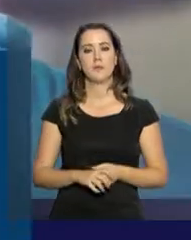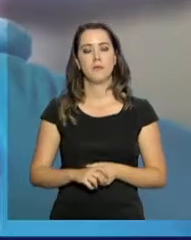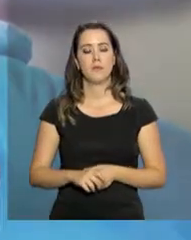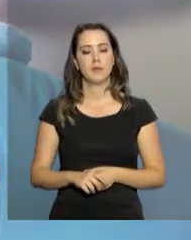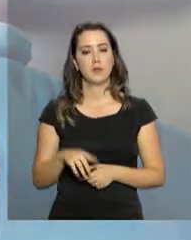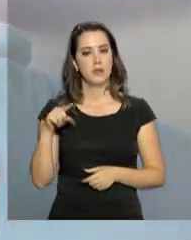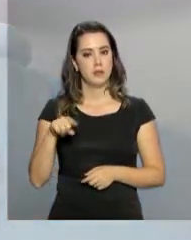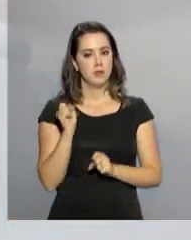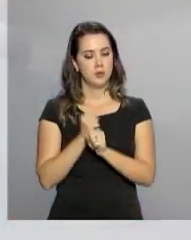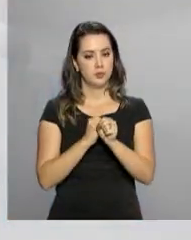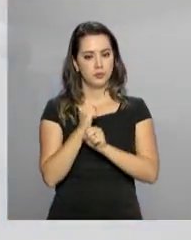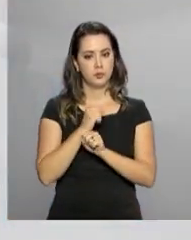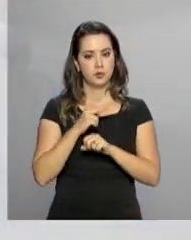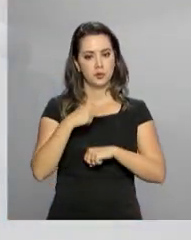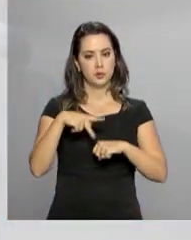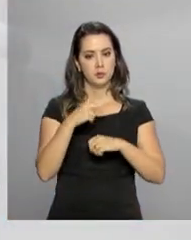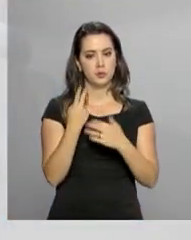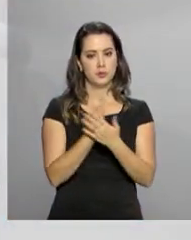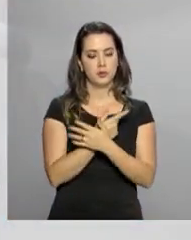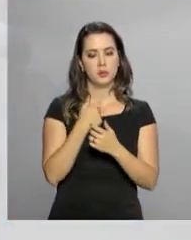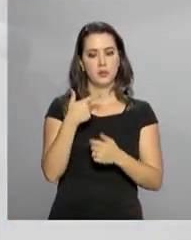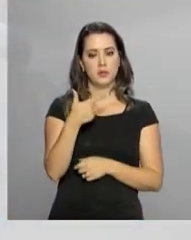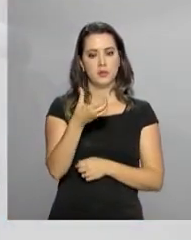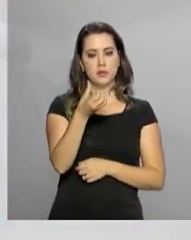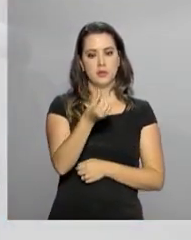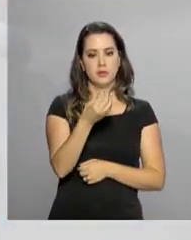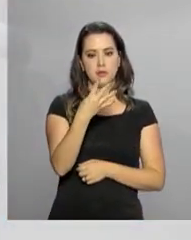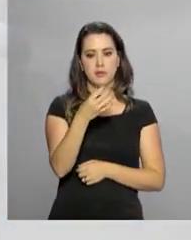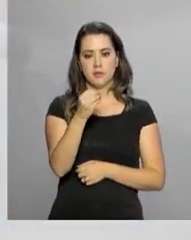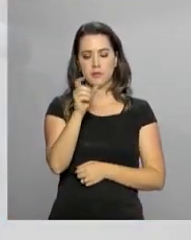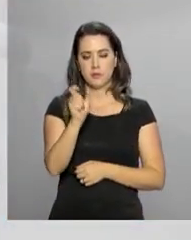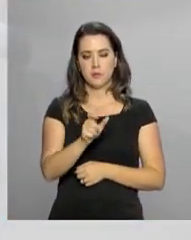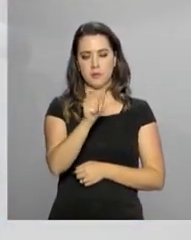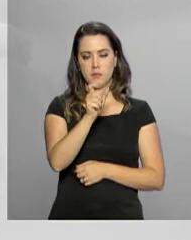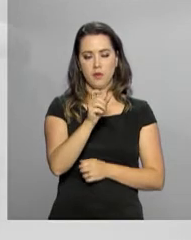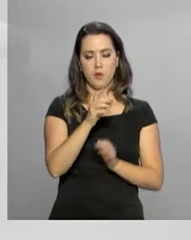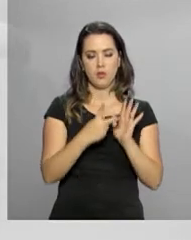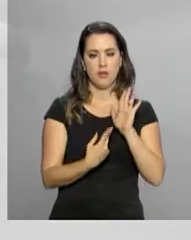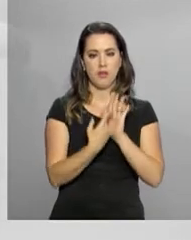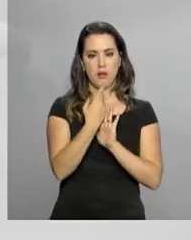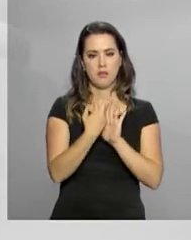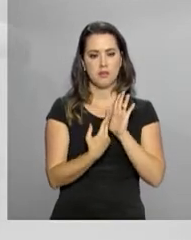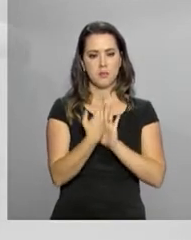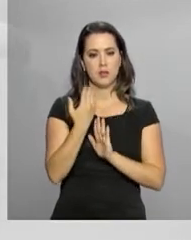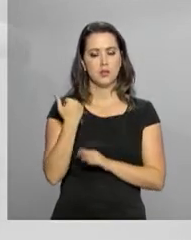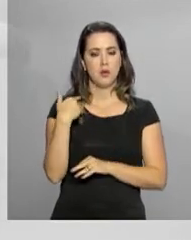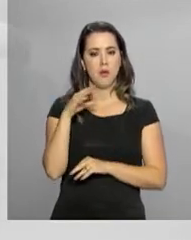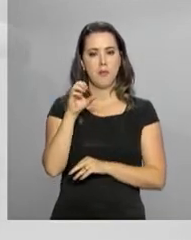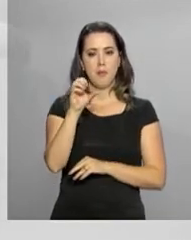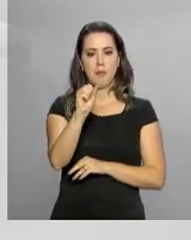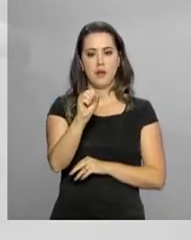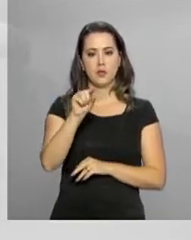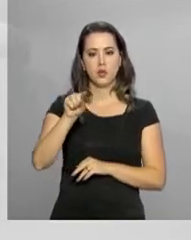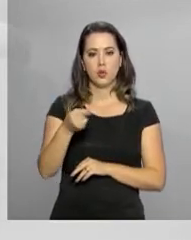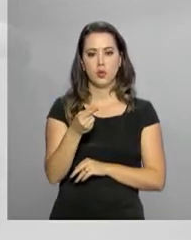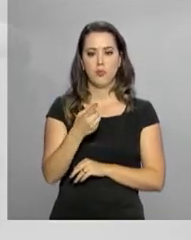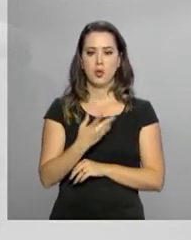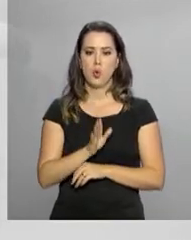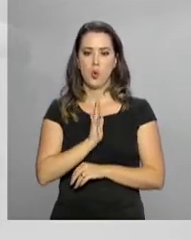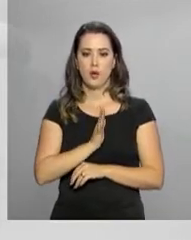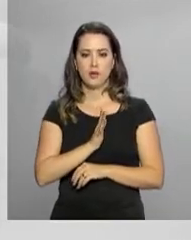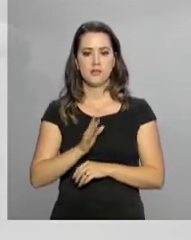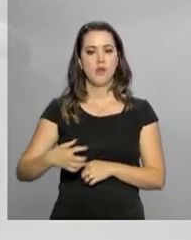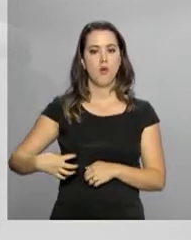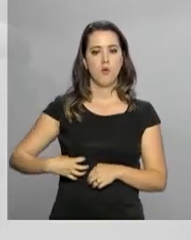é que neste ano o país realize 26.400 transplantes, mais de 8 mil de órgãos como coração,